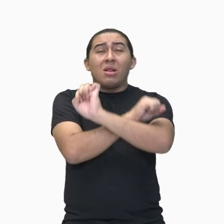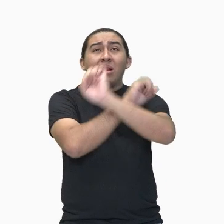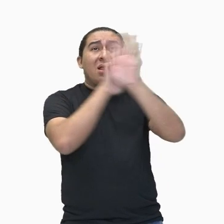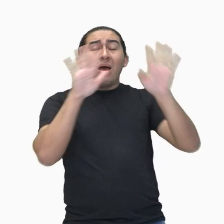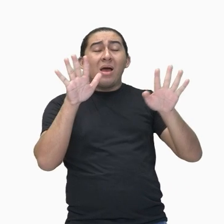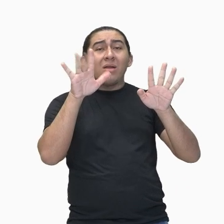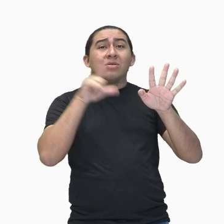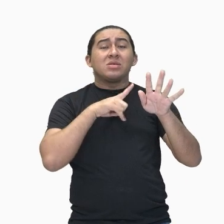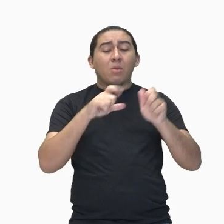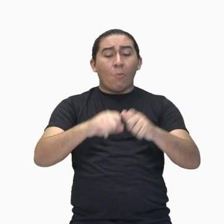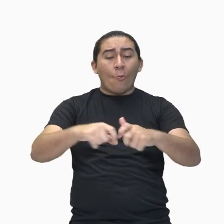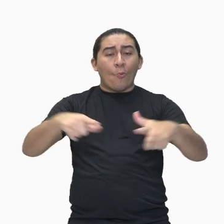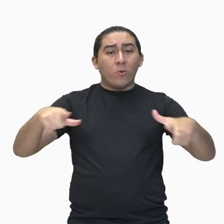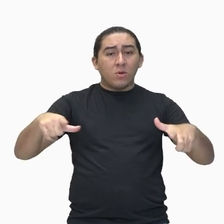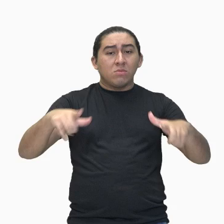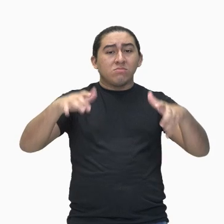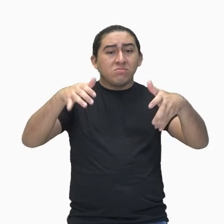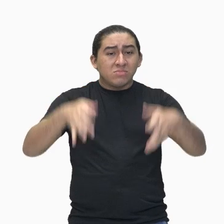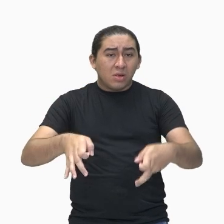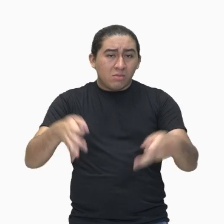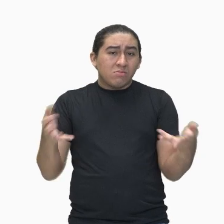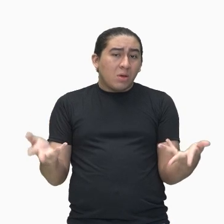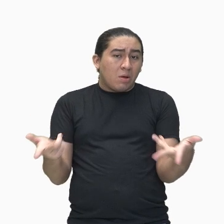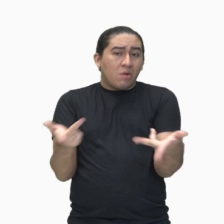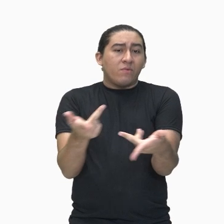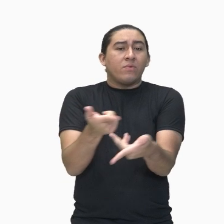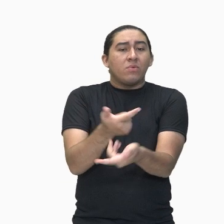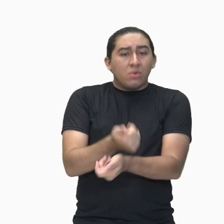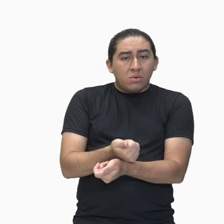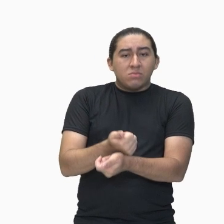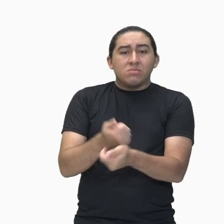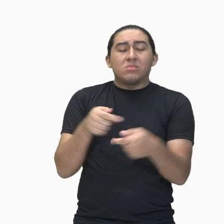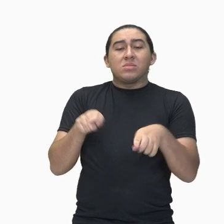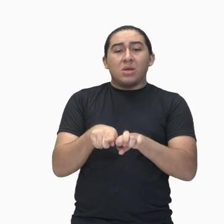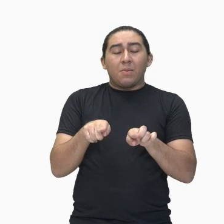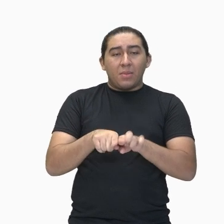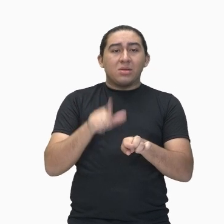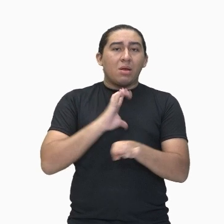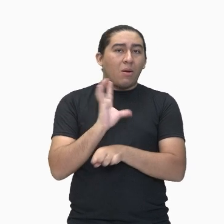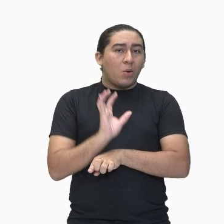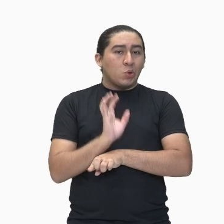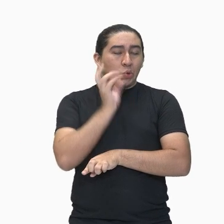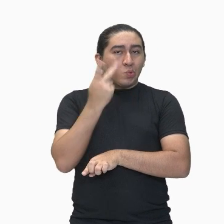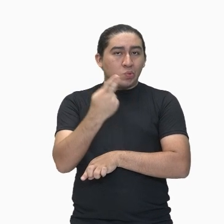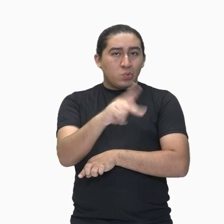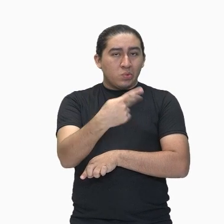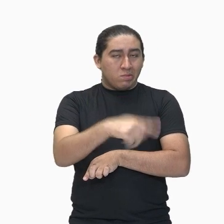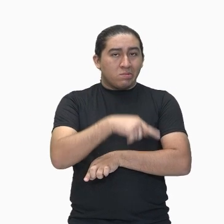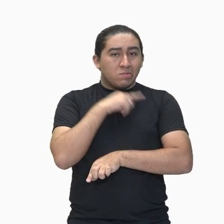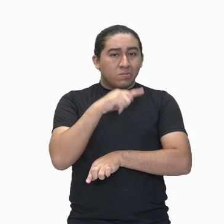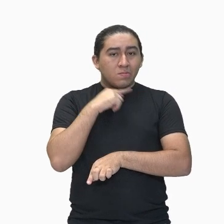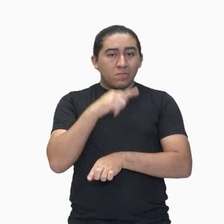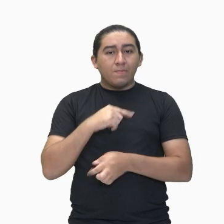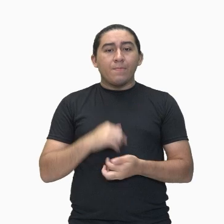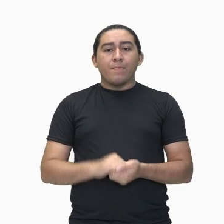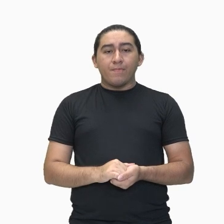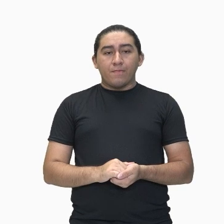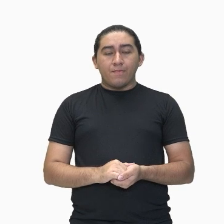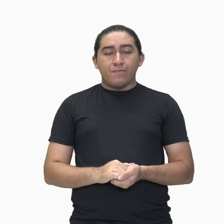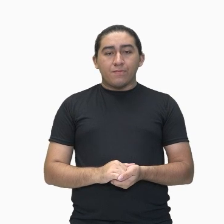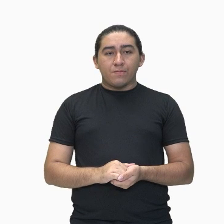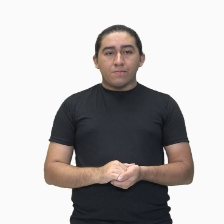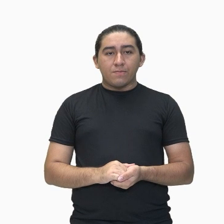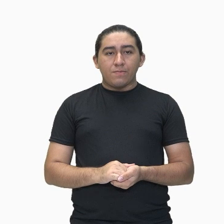tão sisuda, que fora de algodão o teu capote.